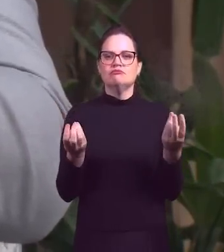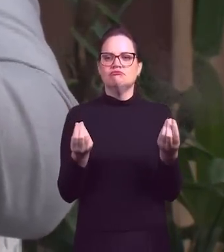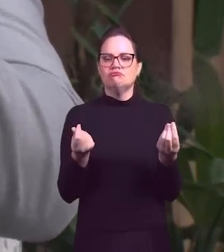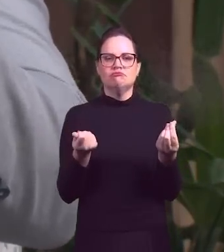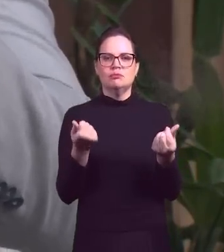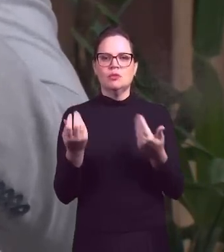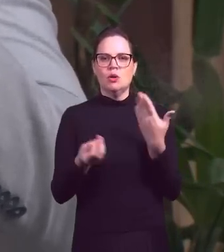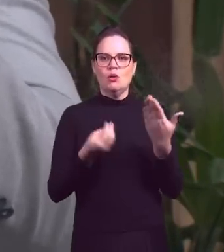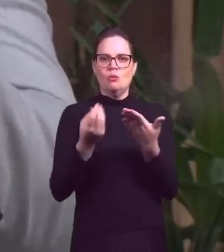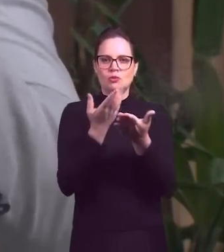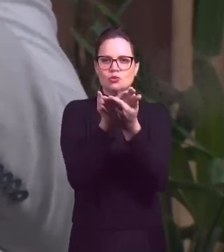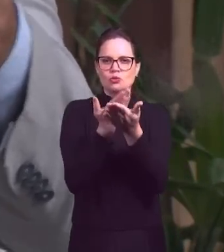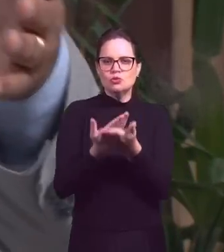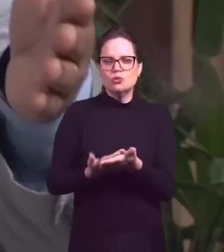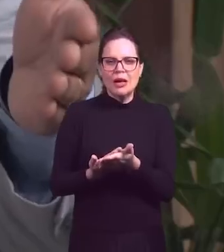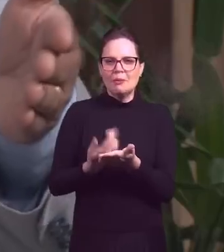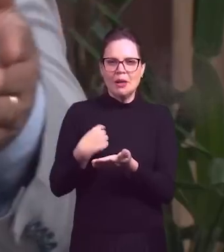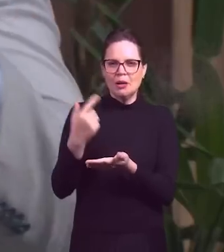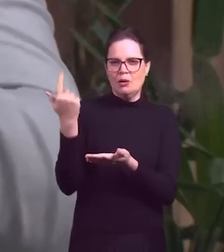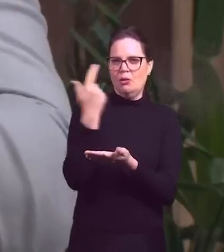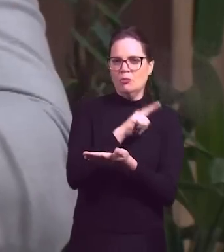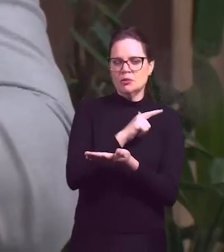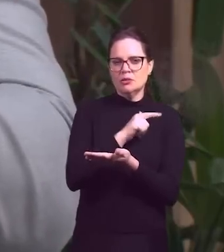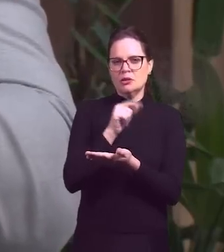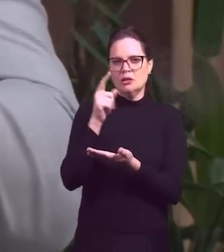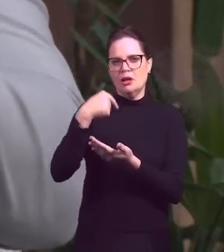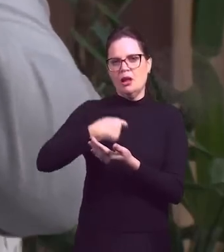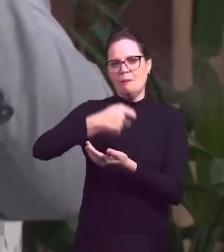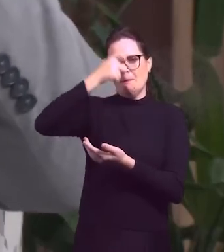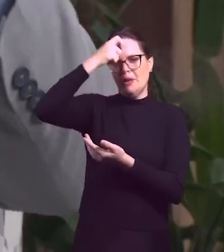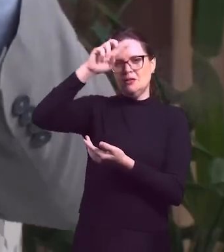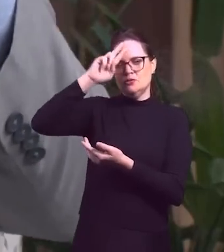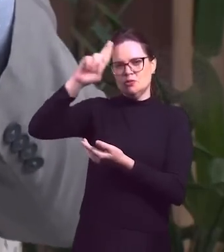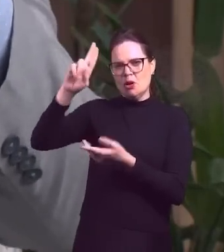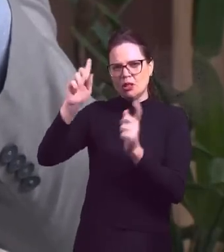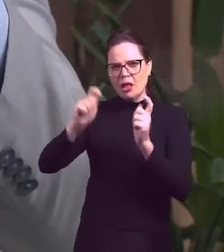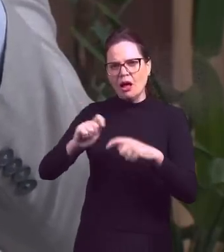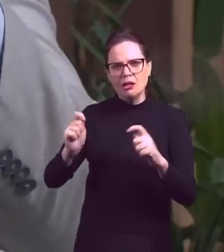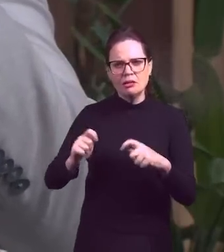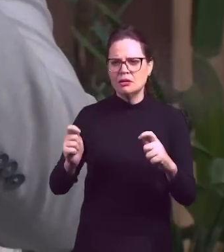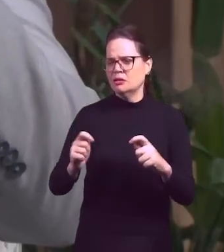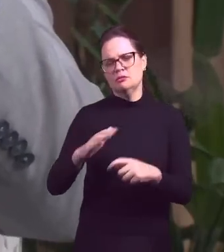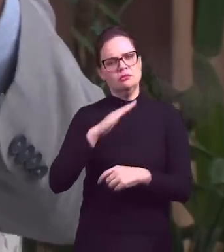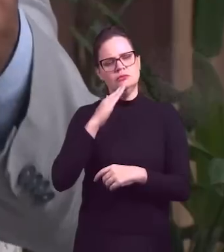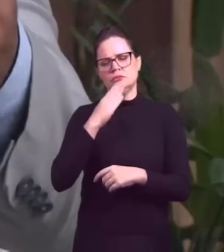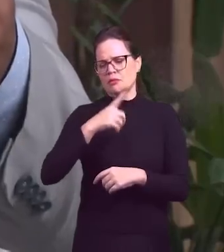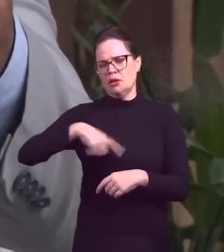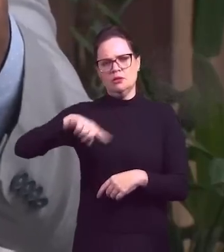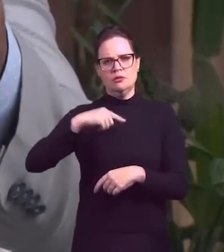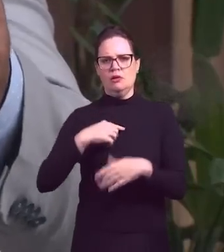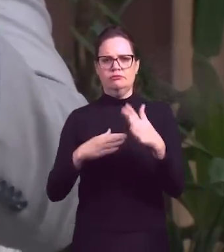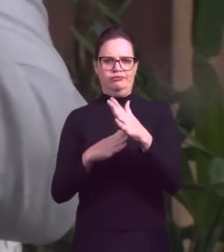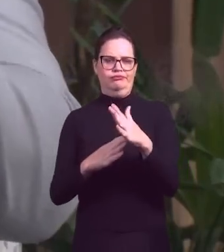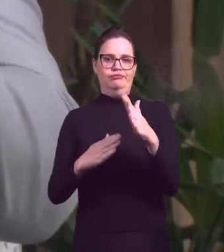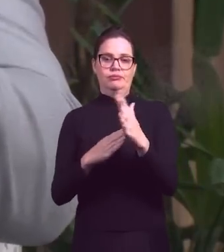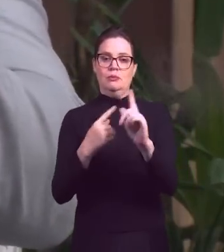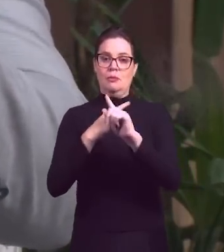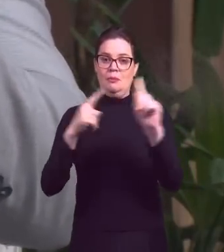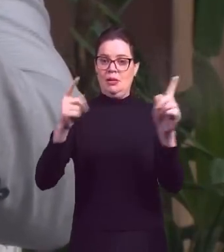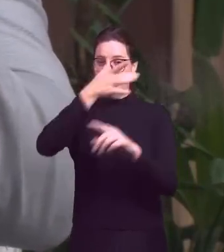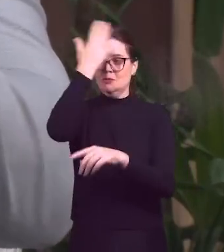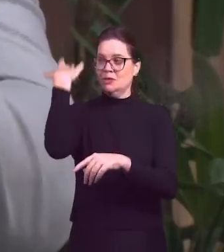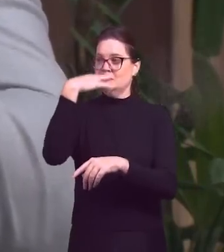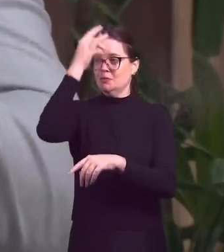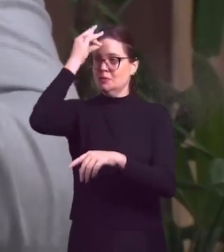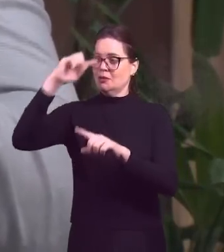uma forma de estudo para se alcançar aquilo que está na mente do Senhor, na mente de Deus. Então, pela ação do